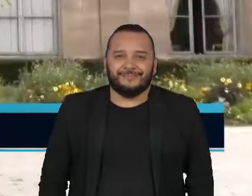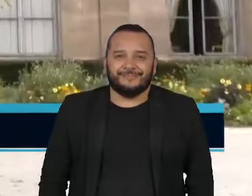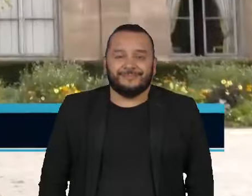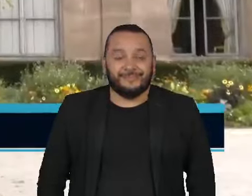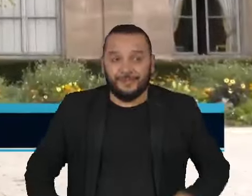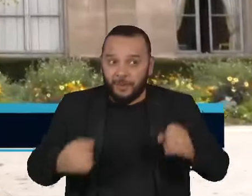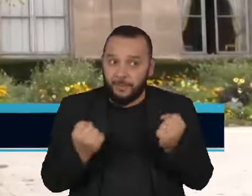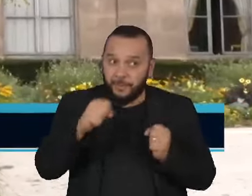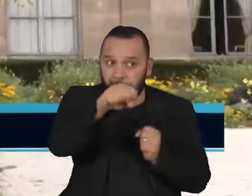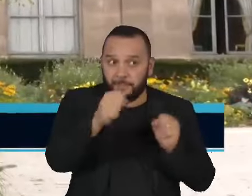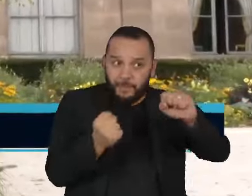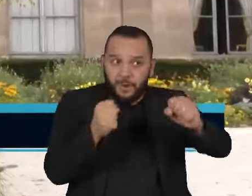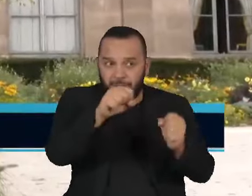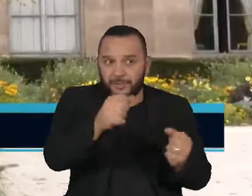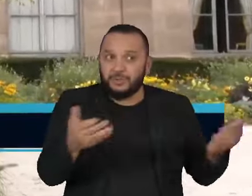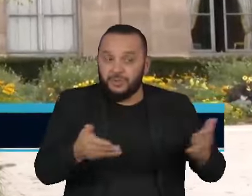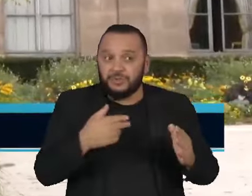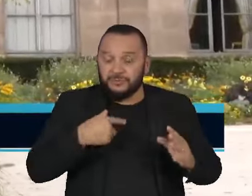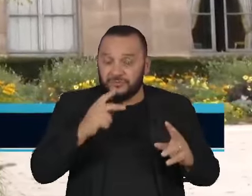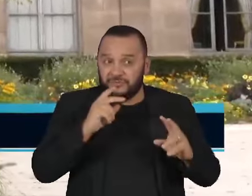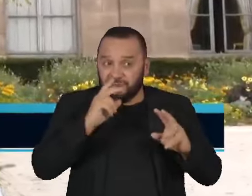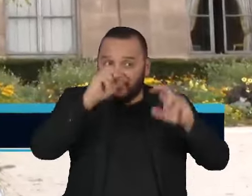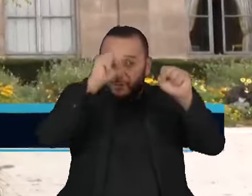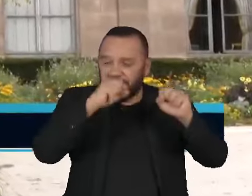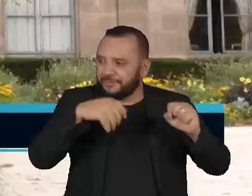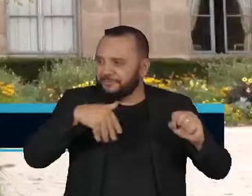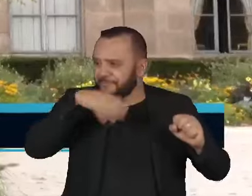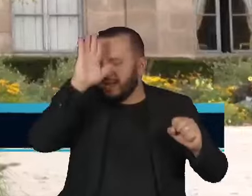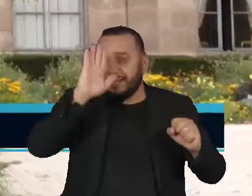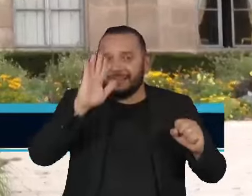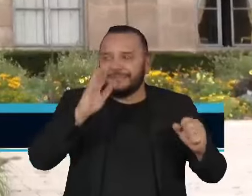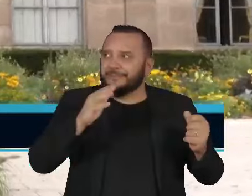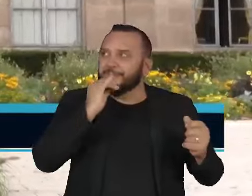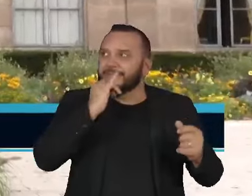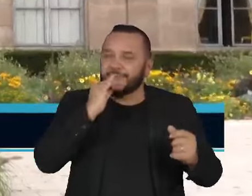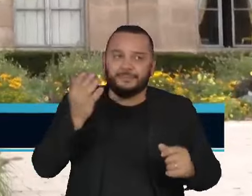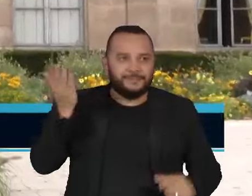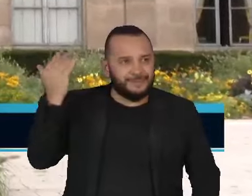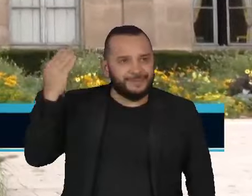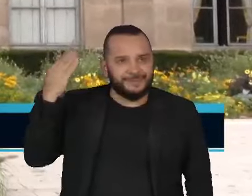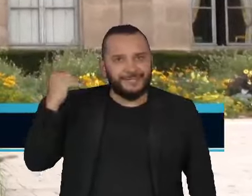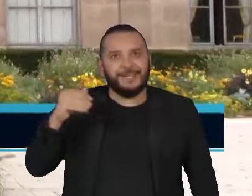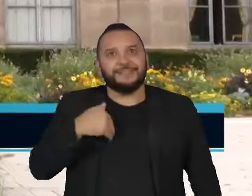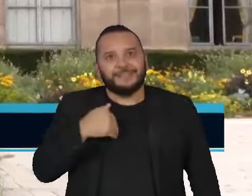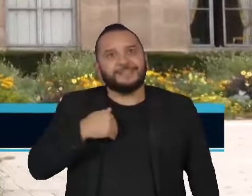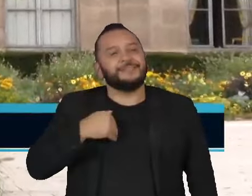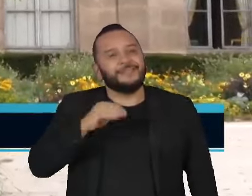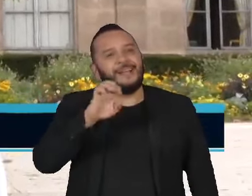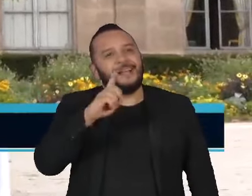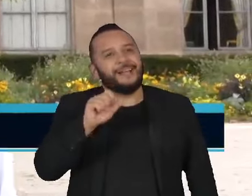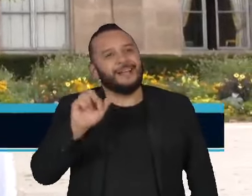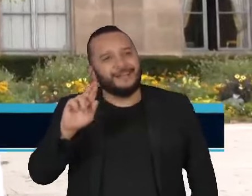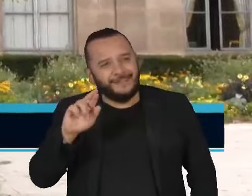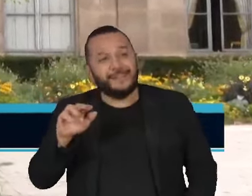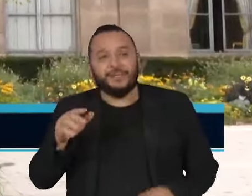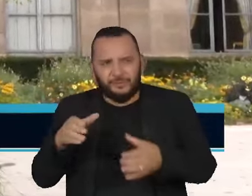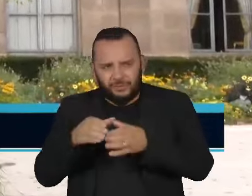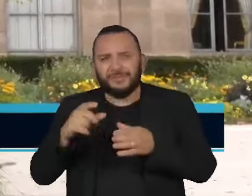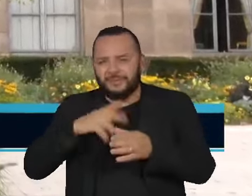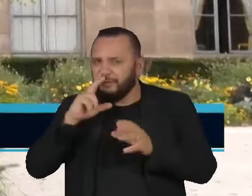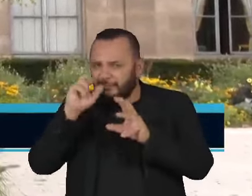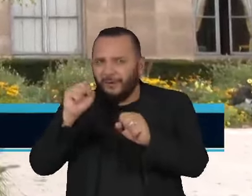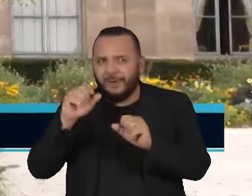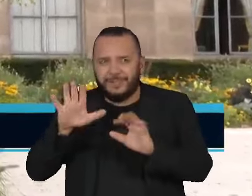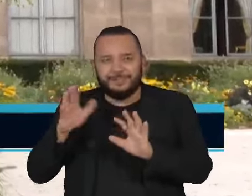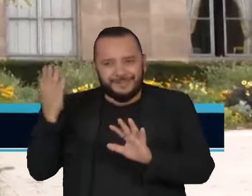box hoje tem é muito intenso é muito mais jogado mas por exemplo na época do Eder Jofre esse pessoal também era muito intenso